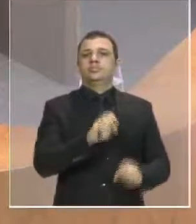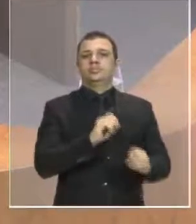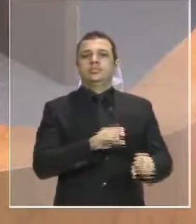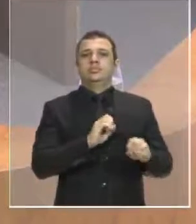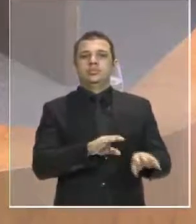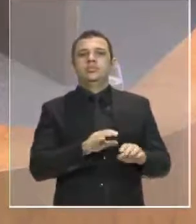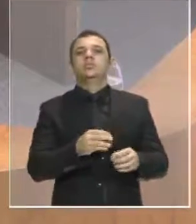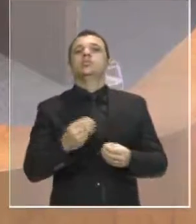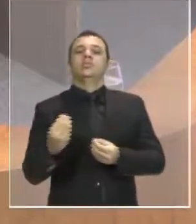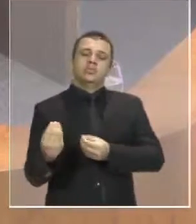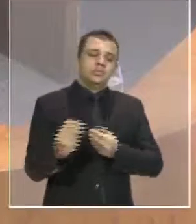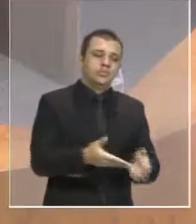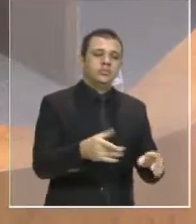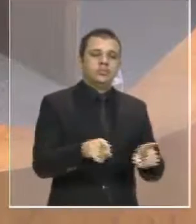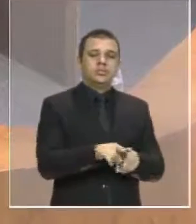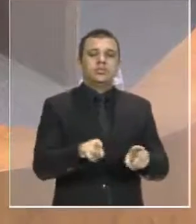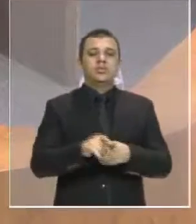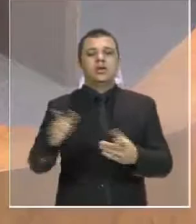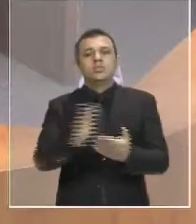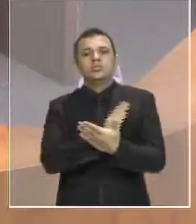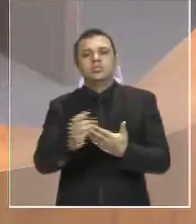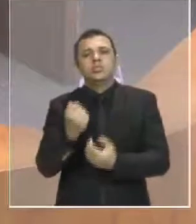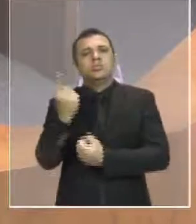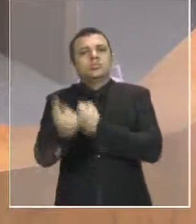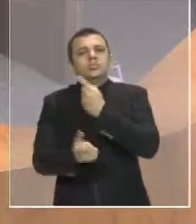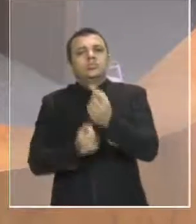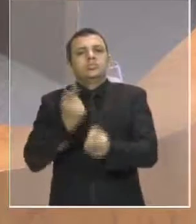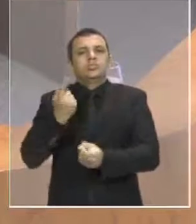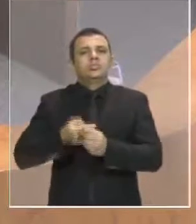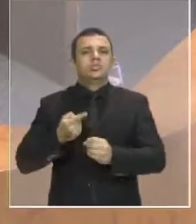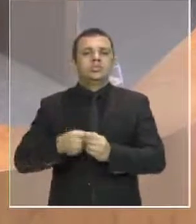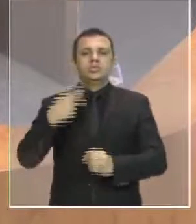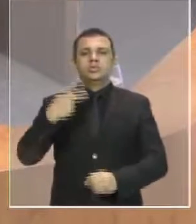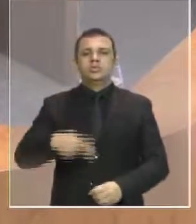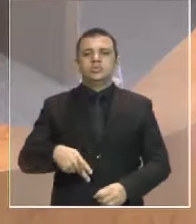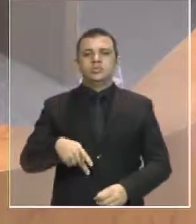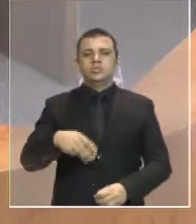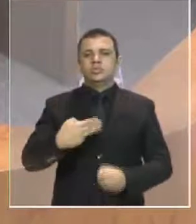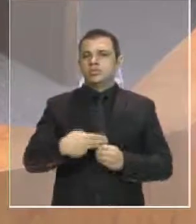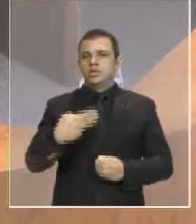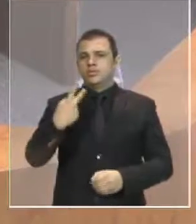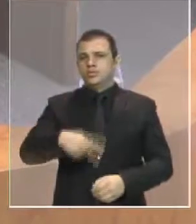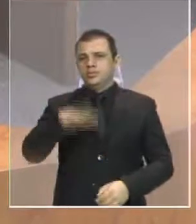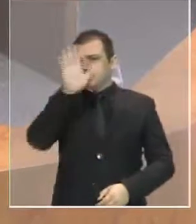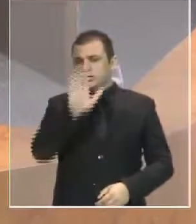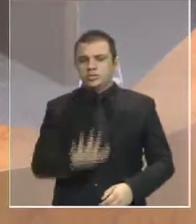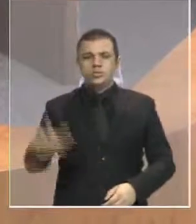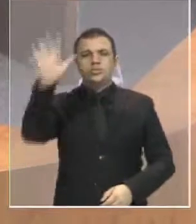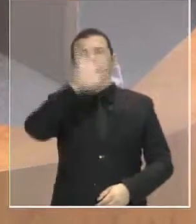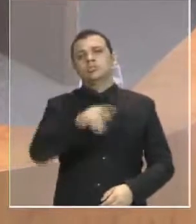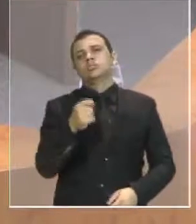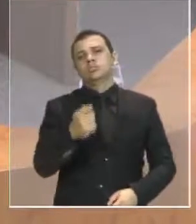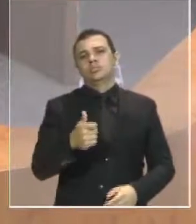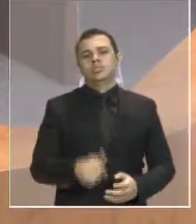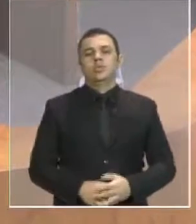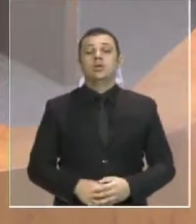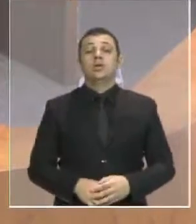Brasil fazem. Ou seja, a educação do município de Timon é tratado muito a